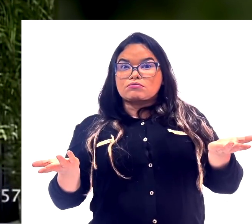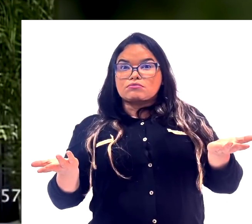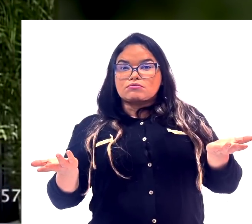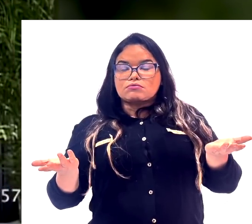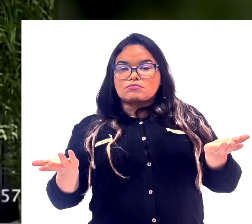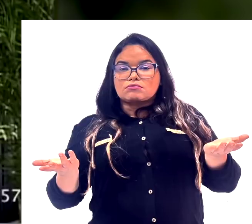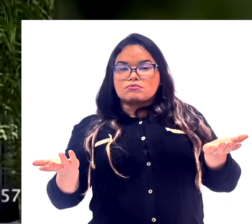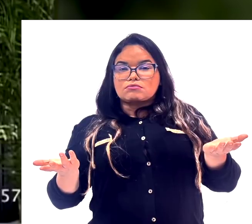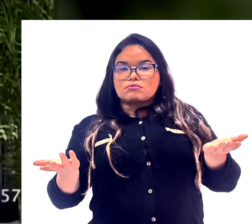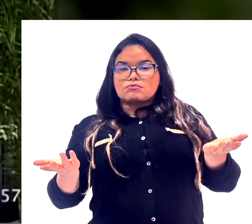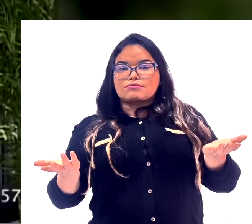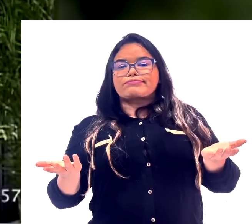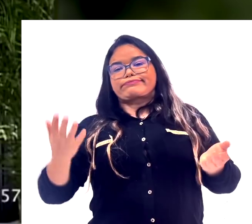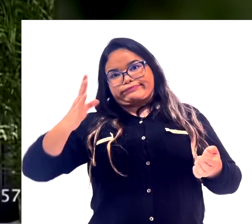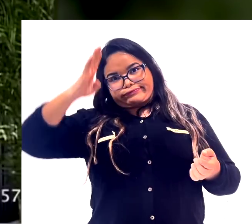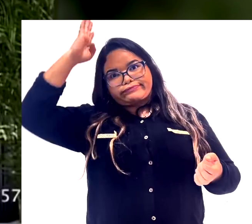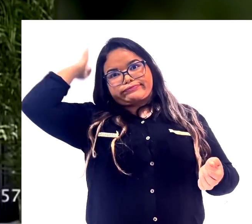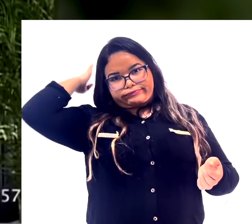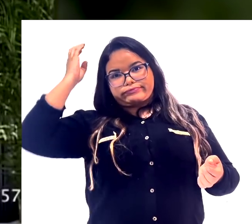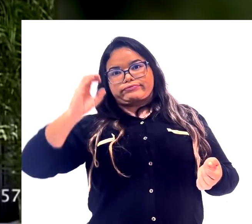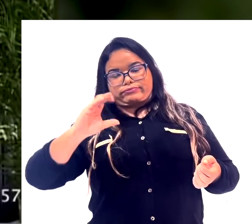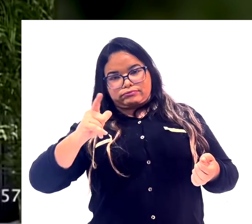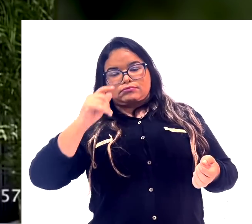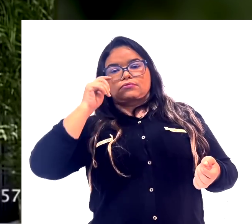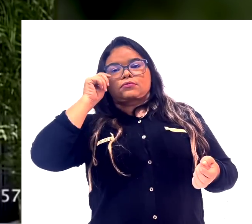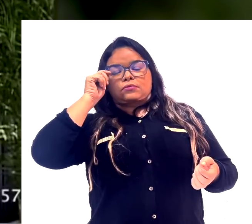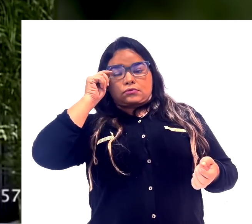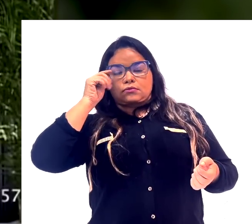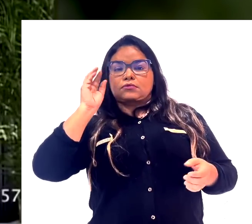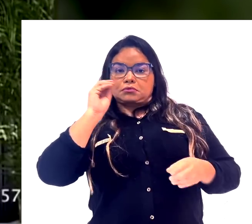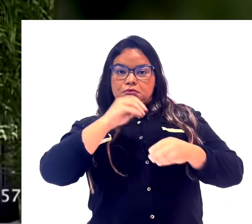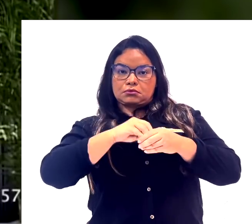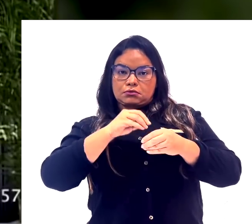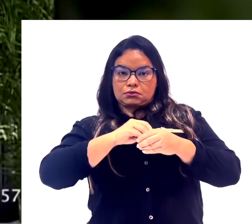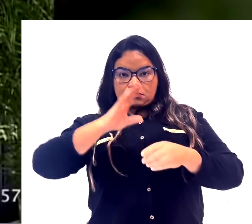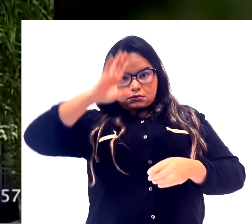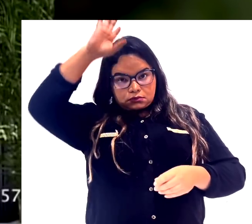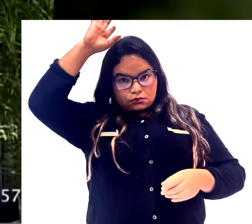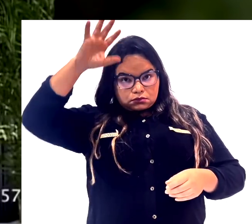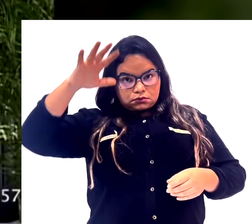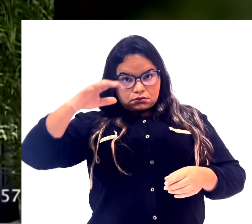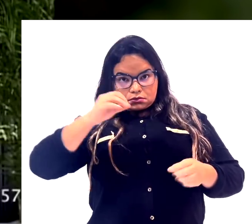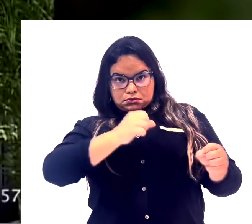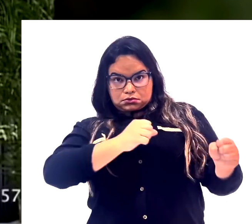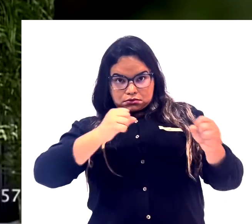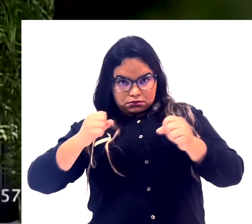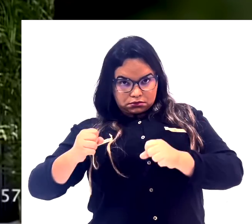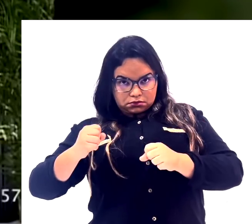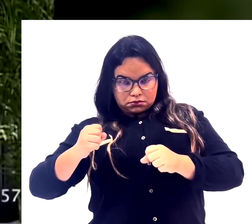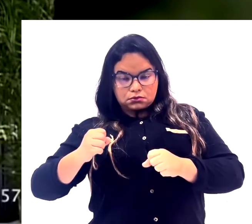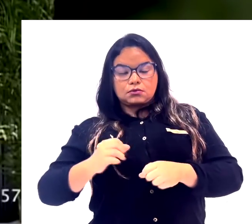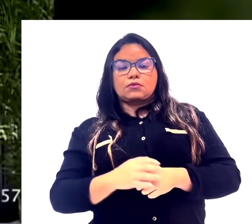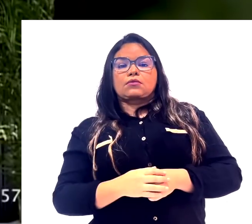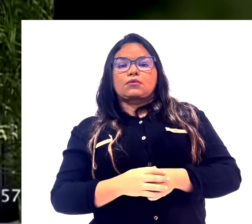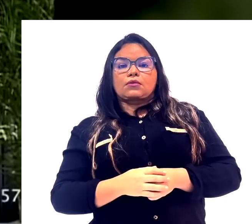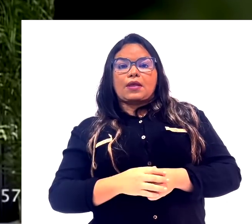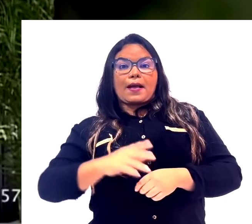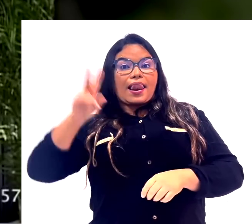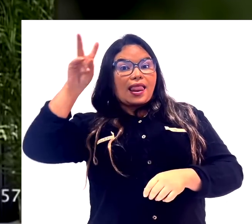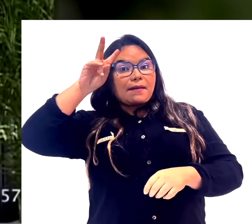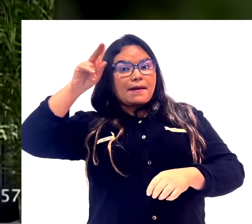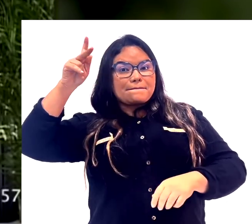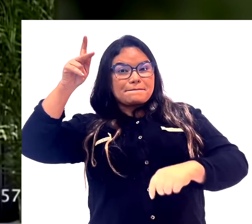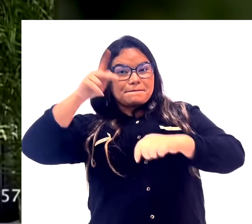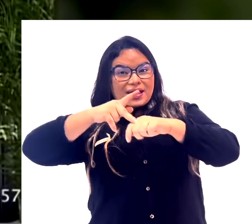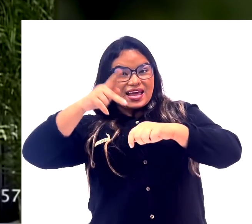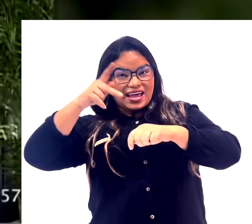Império Romano. Império Romano. Não se esqueçam disso. A rocha também atinge os pés. Ela atinge